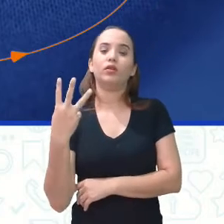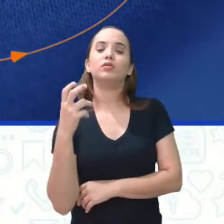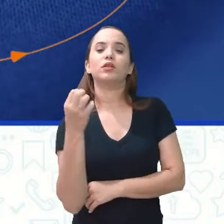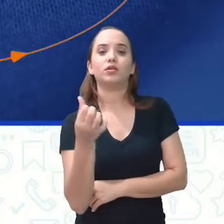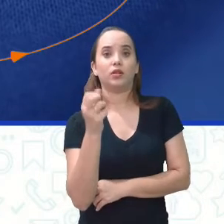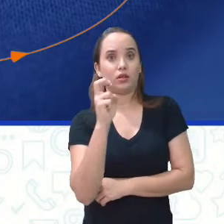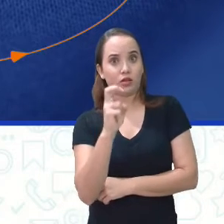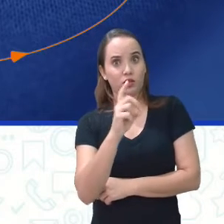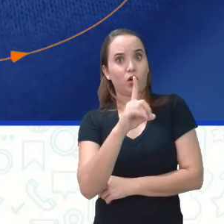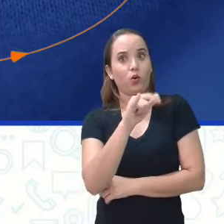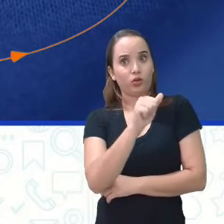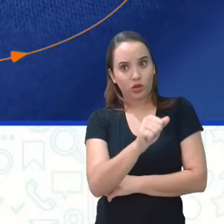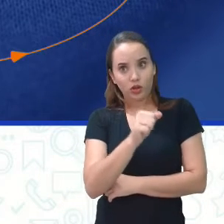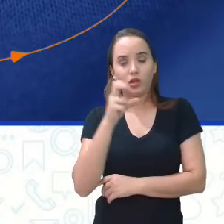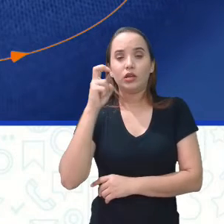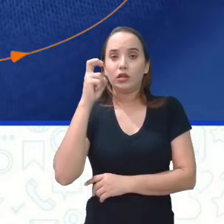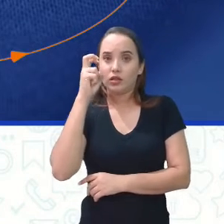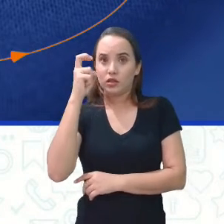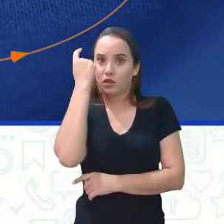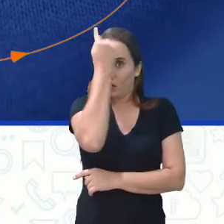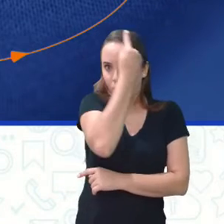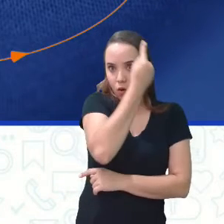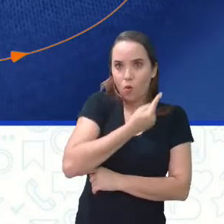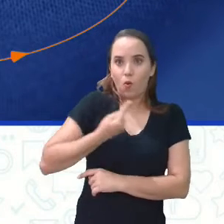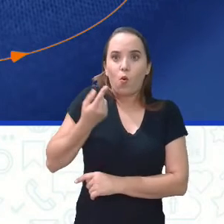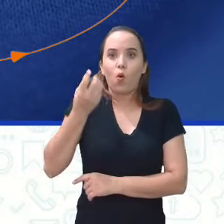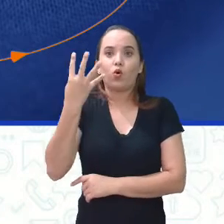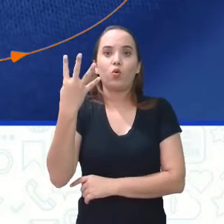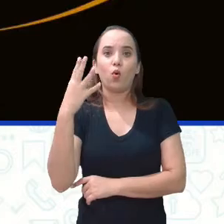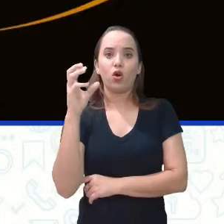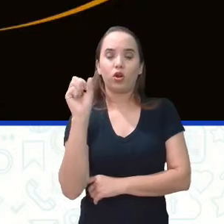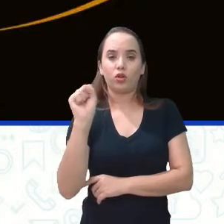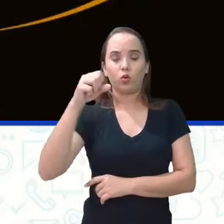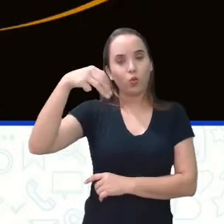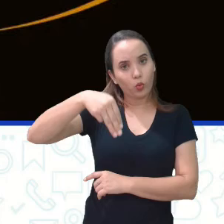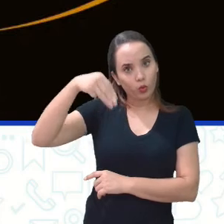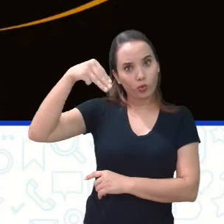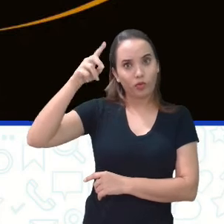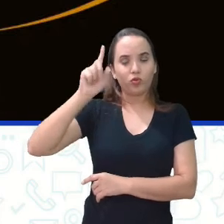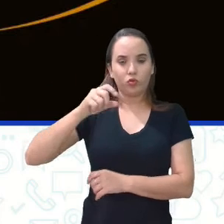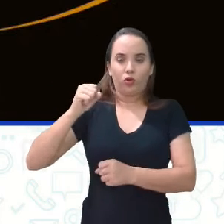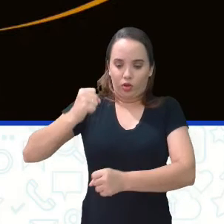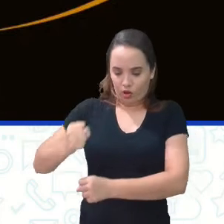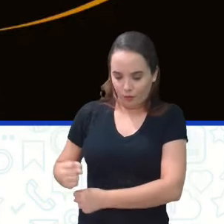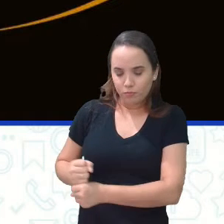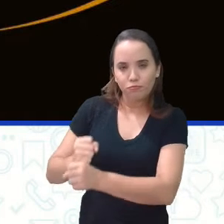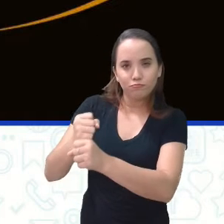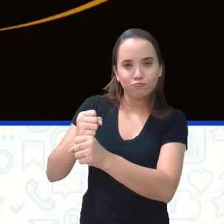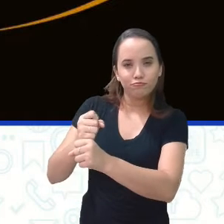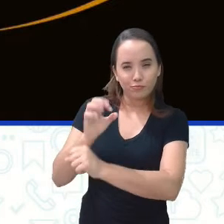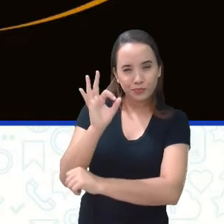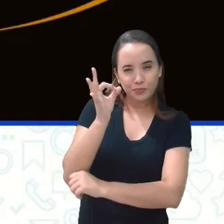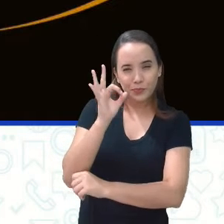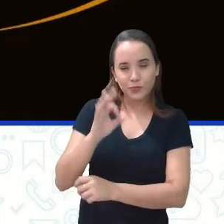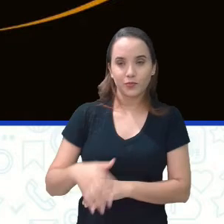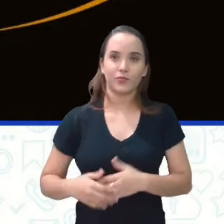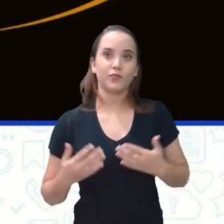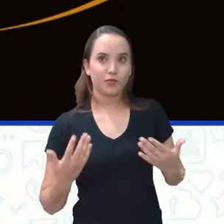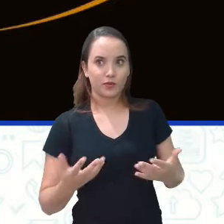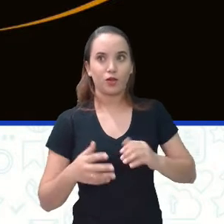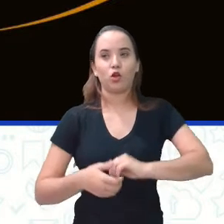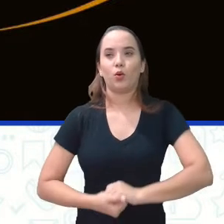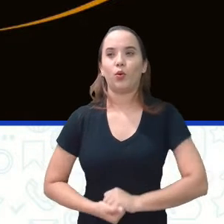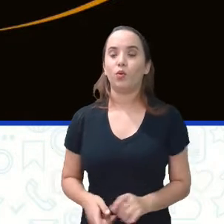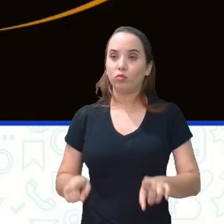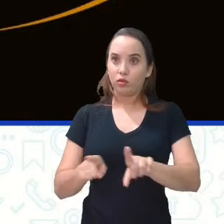minutos, correspondendo aí à questão do ano. Ainda a respeito de translação, a gente percebe que esse